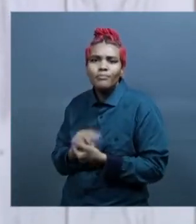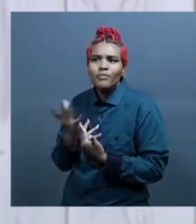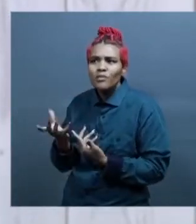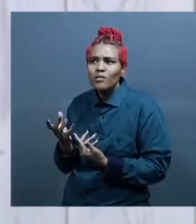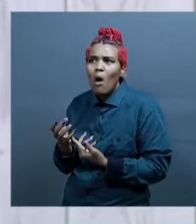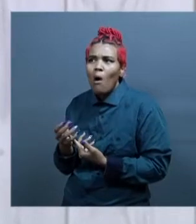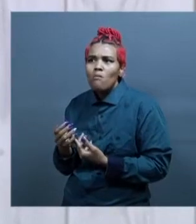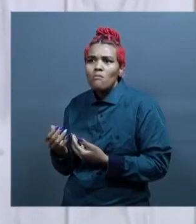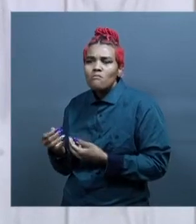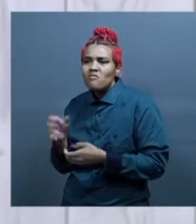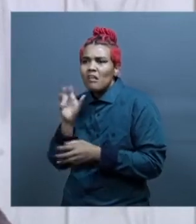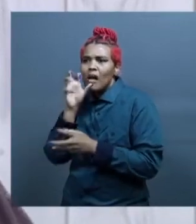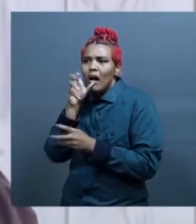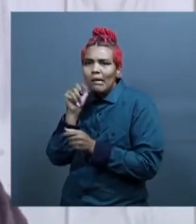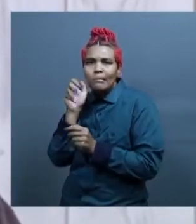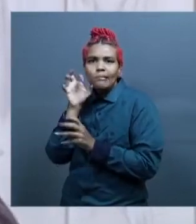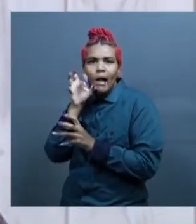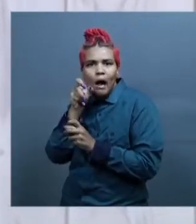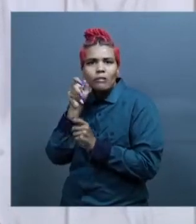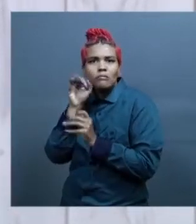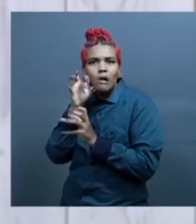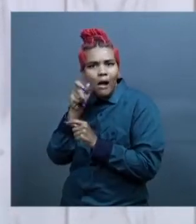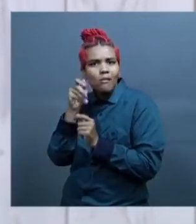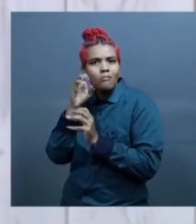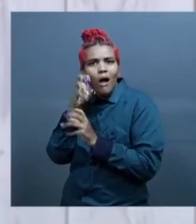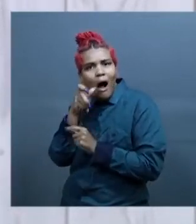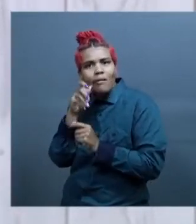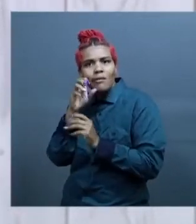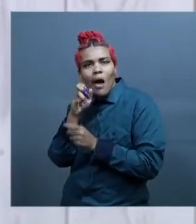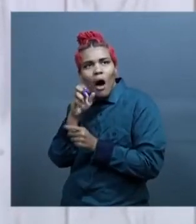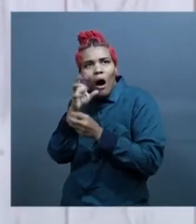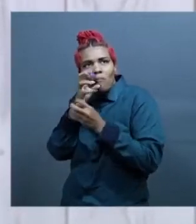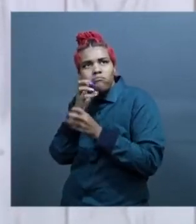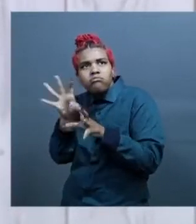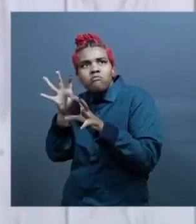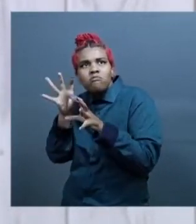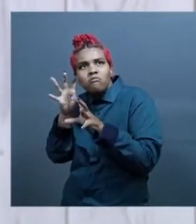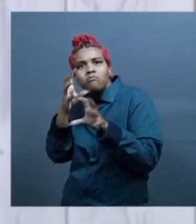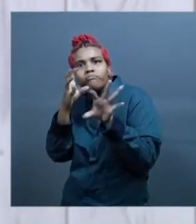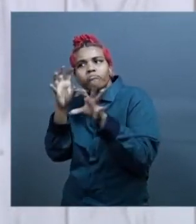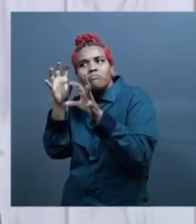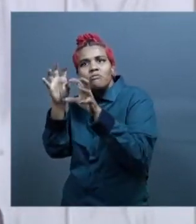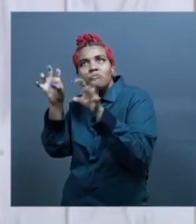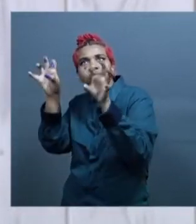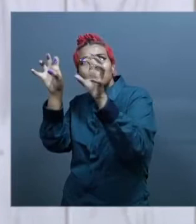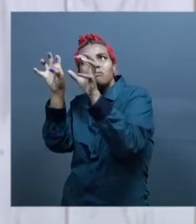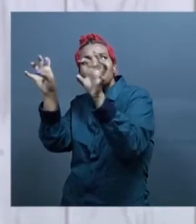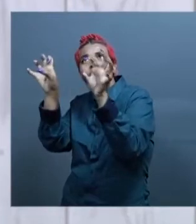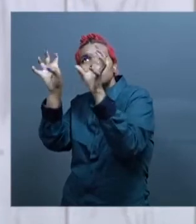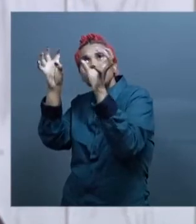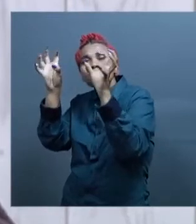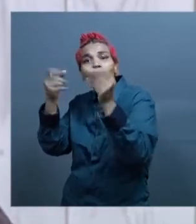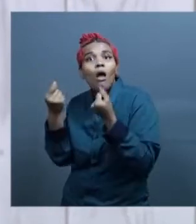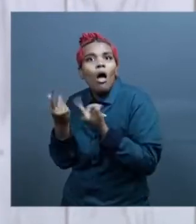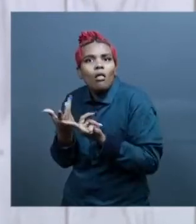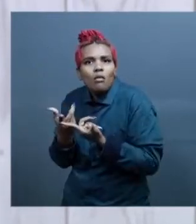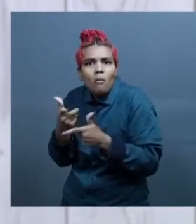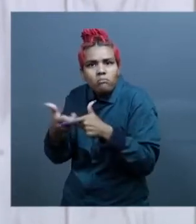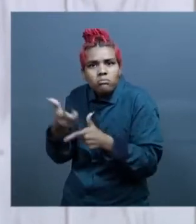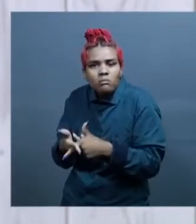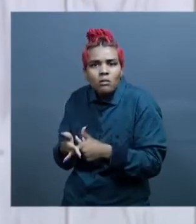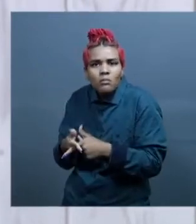quantidade de metano ali e que o metano é 21 vezes mais potente do que o co2 e falou olha então ele conte ele emite